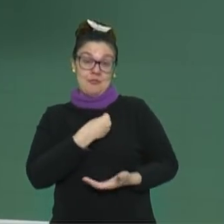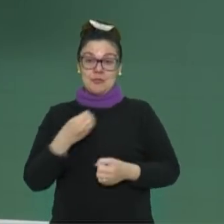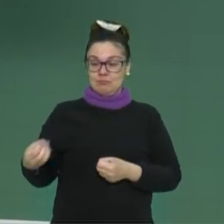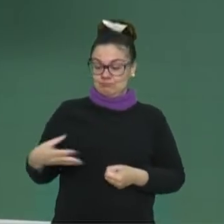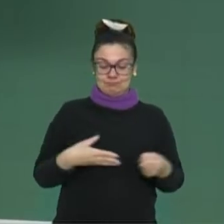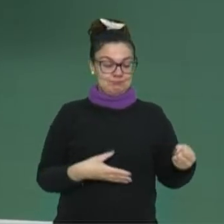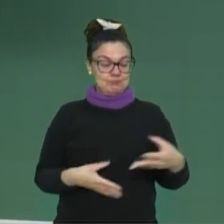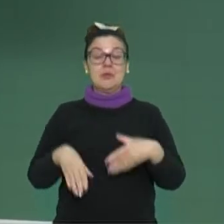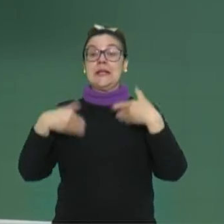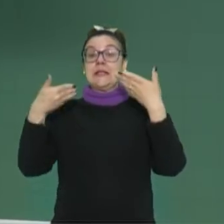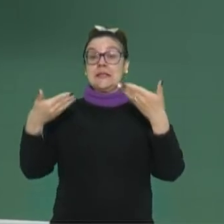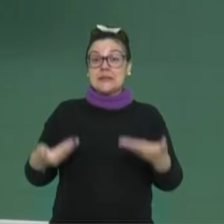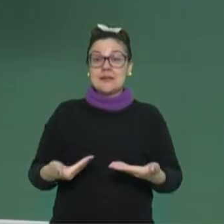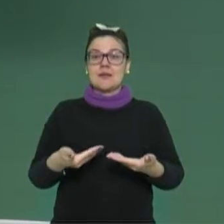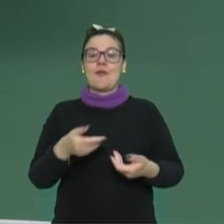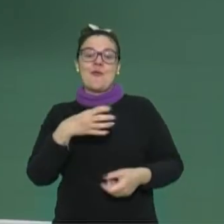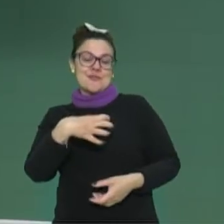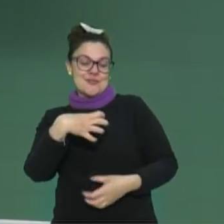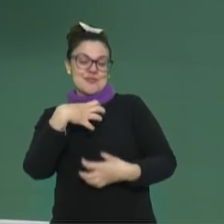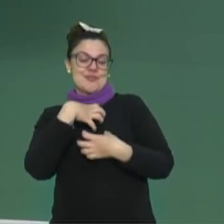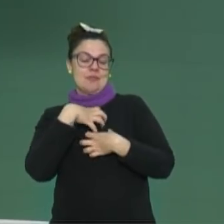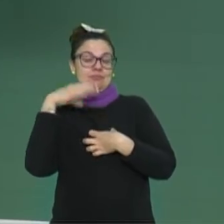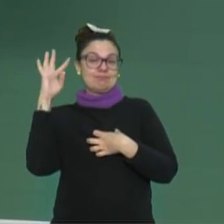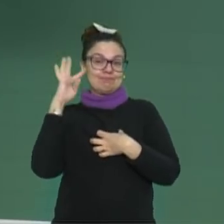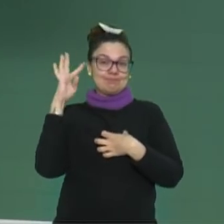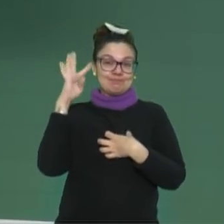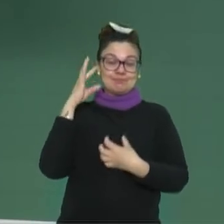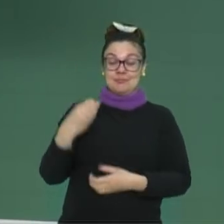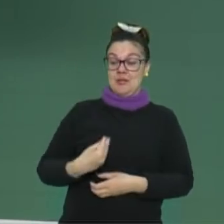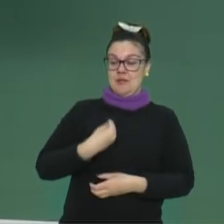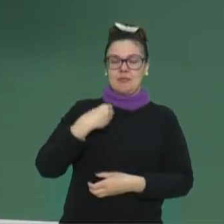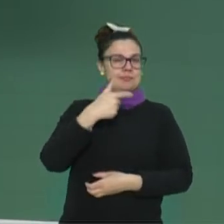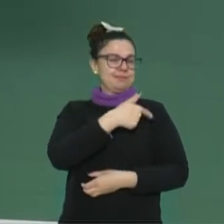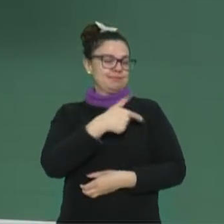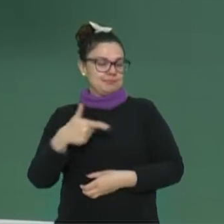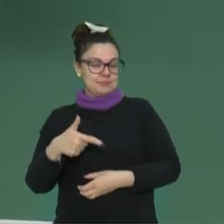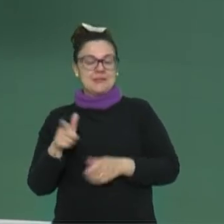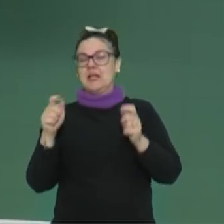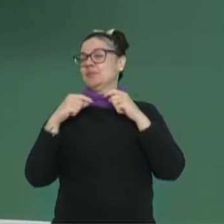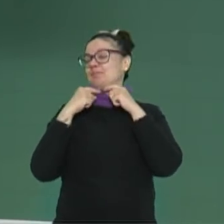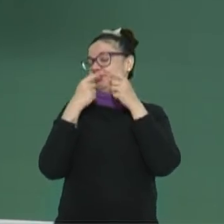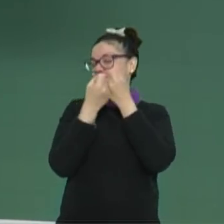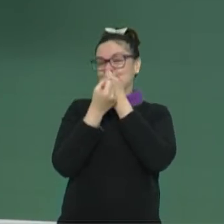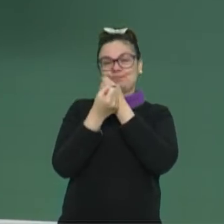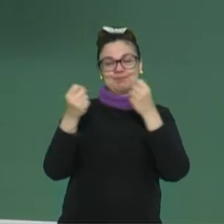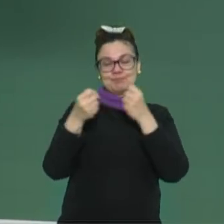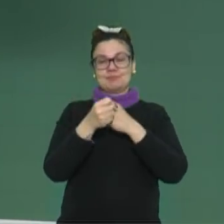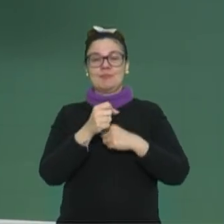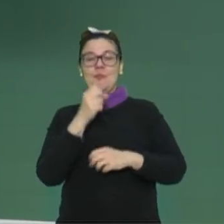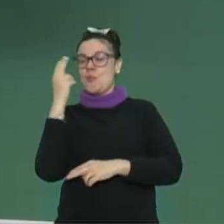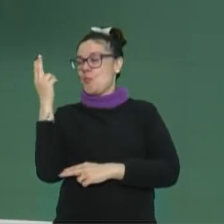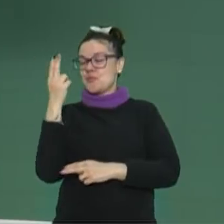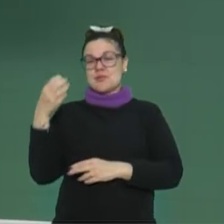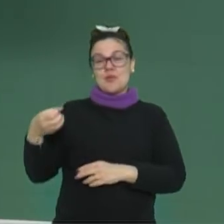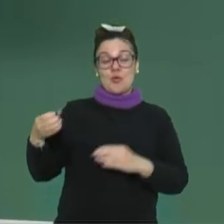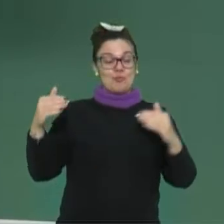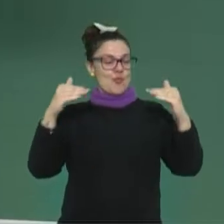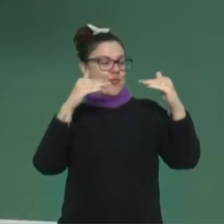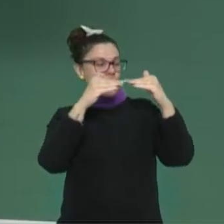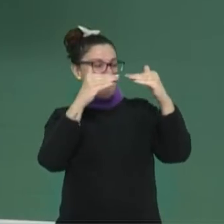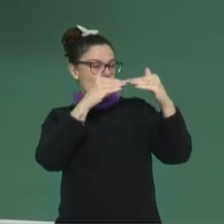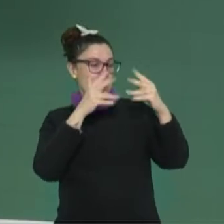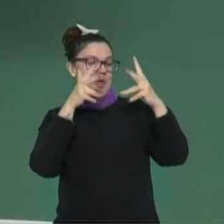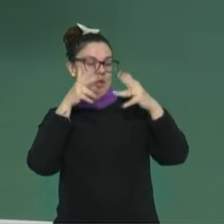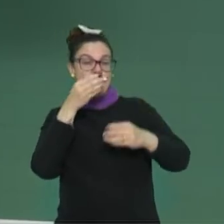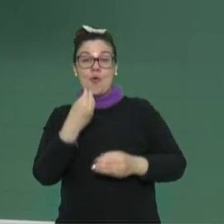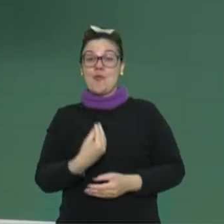Então, essa forma de pensar a vida já não tem mais a mesma possibilidade de corresponder àquilo